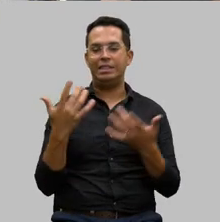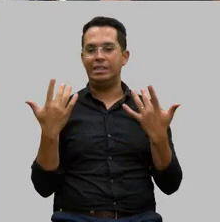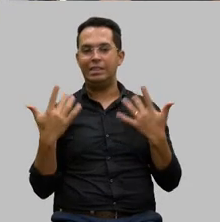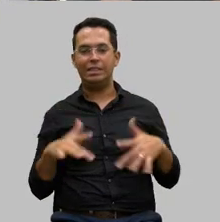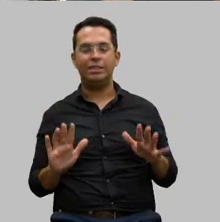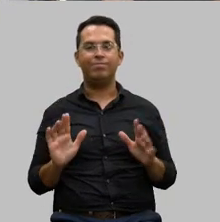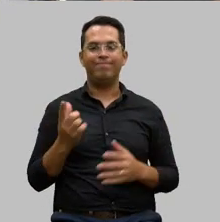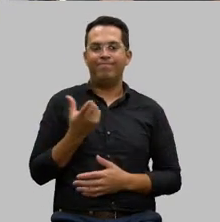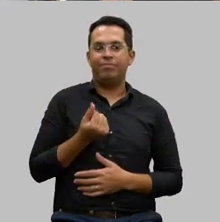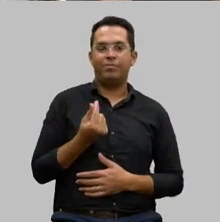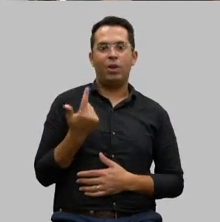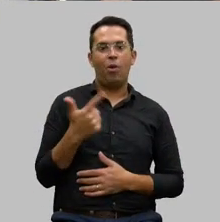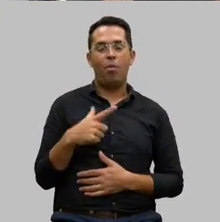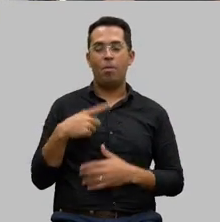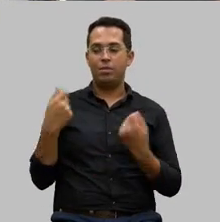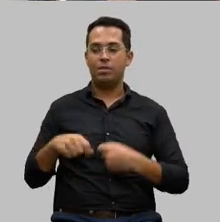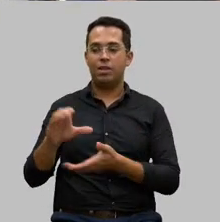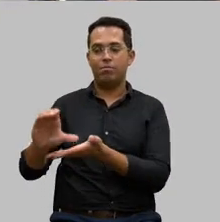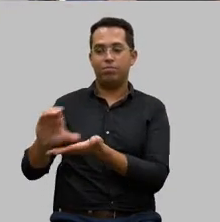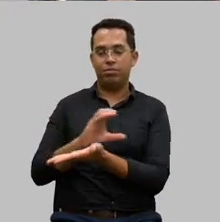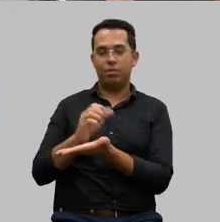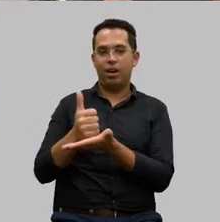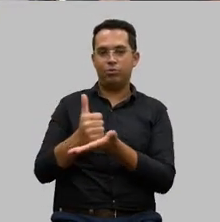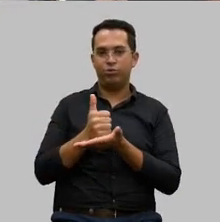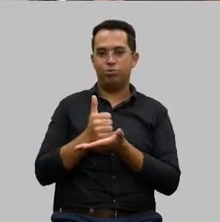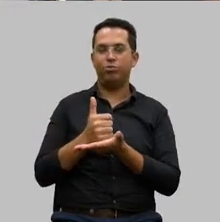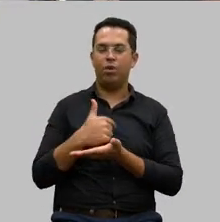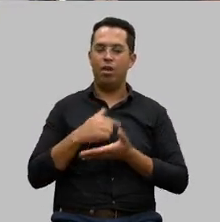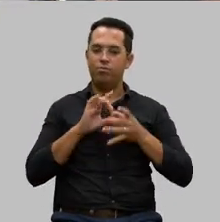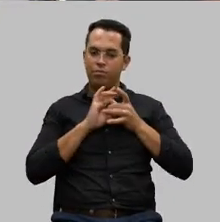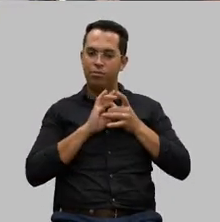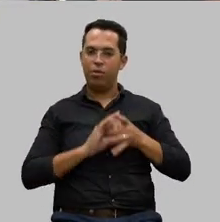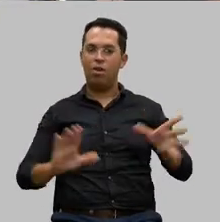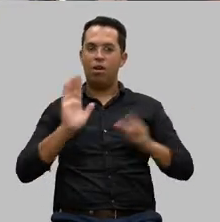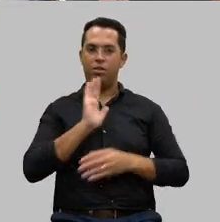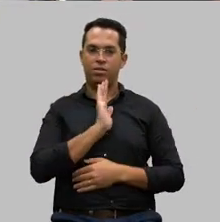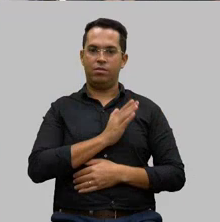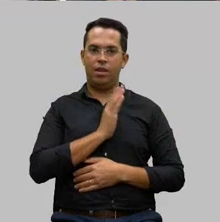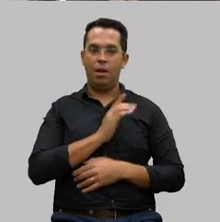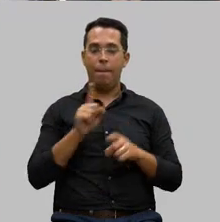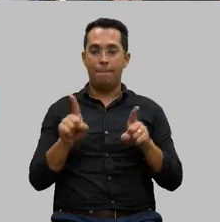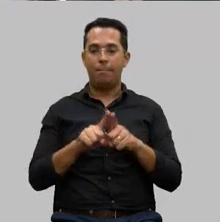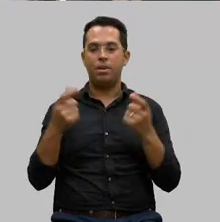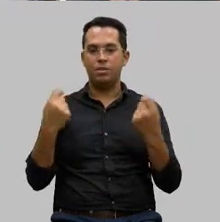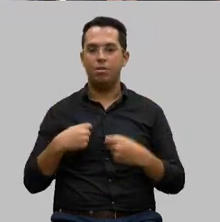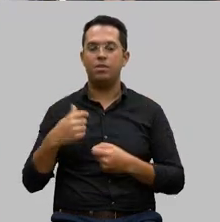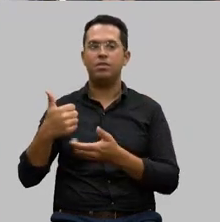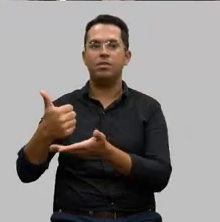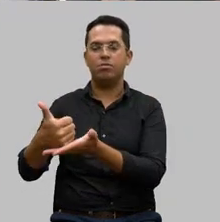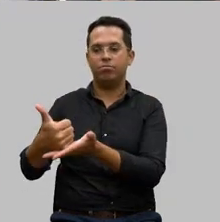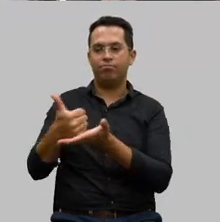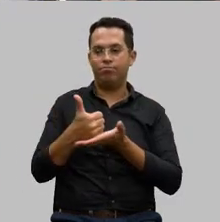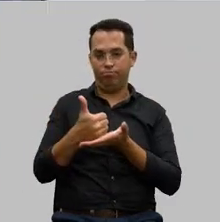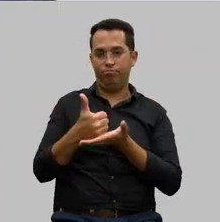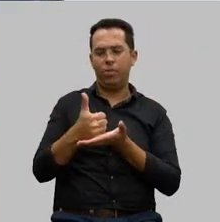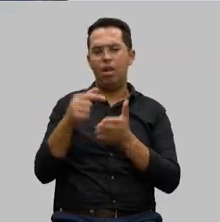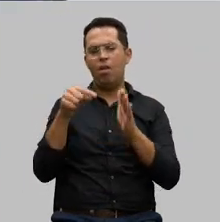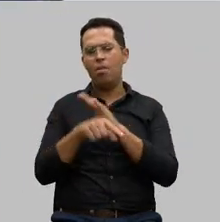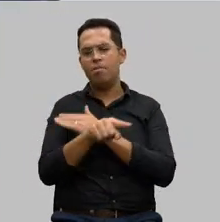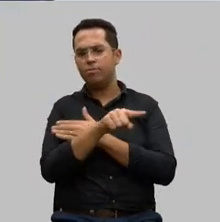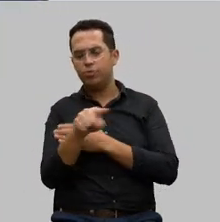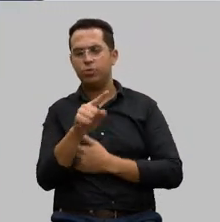faço eu faço é de coração mas eu preciso de recurso tá eu queria saber de vocês se vocês conhece